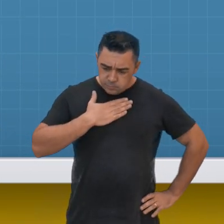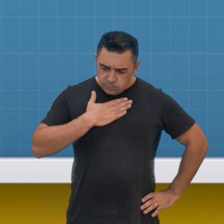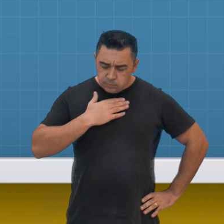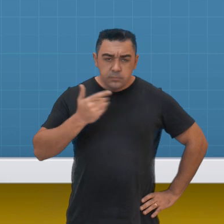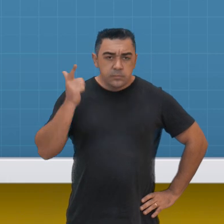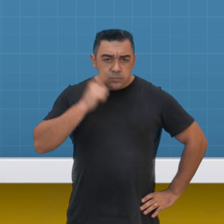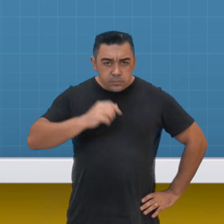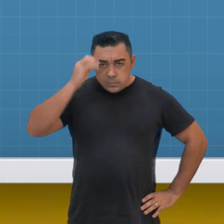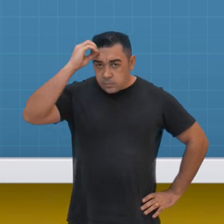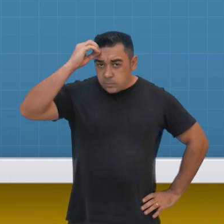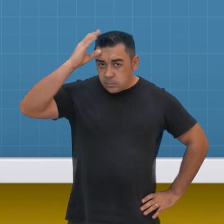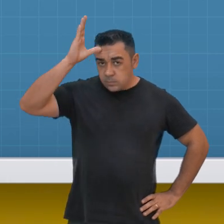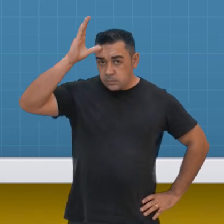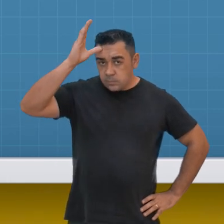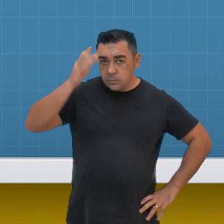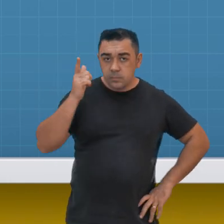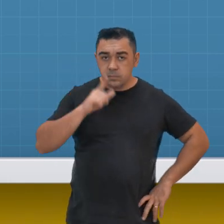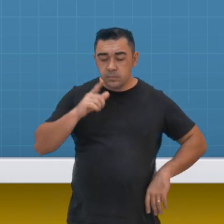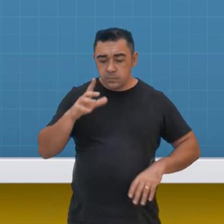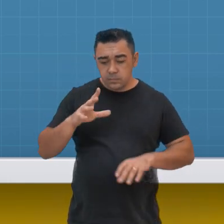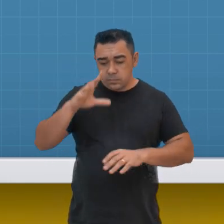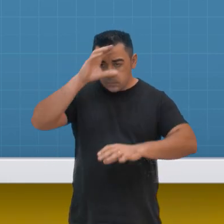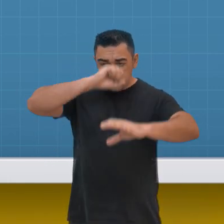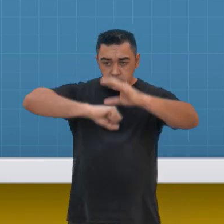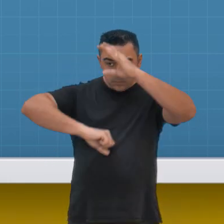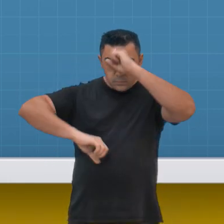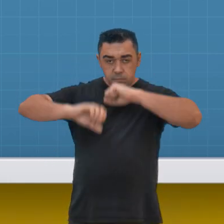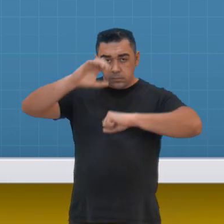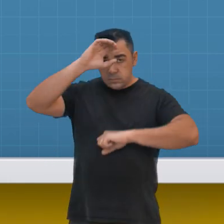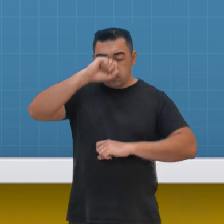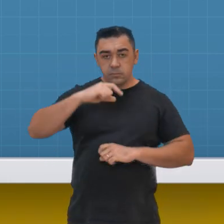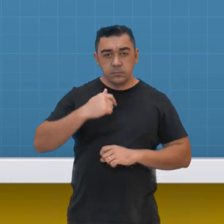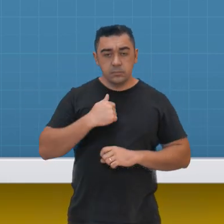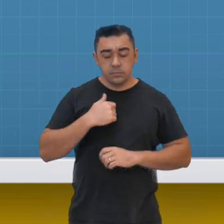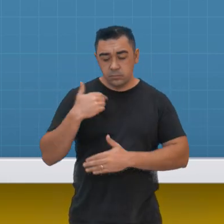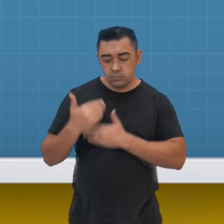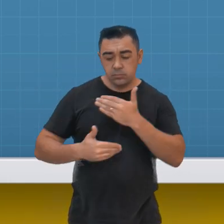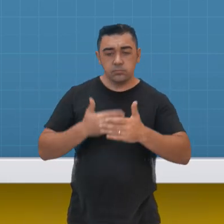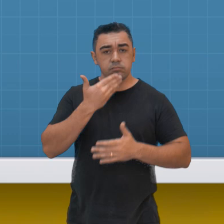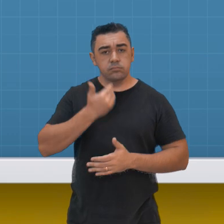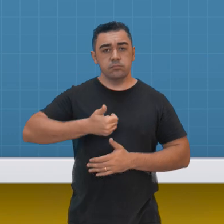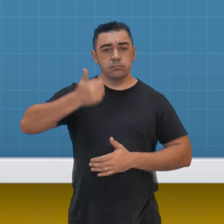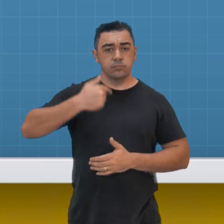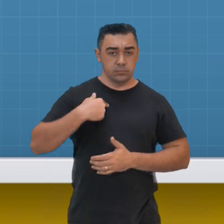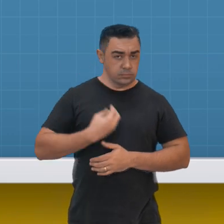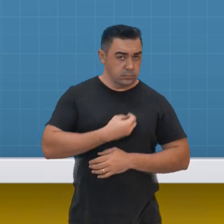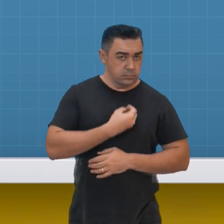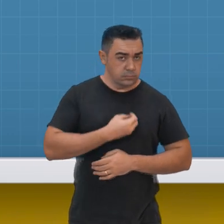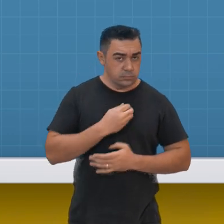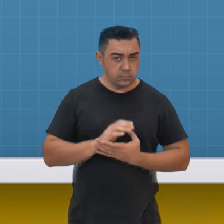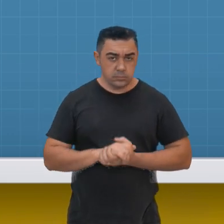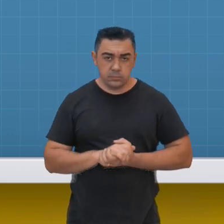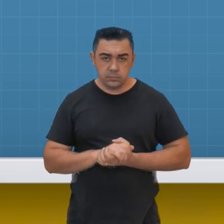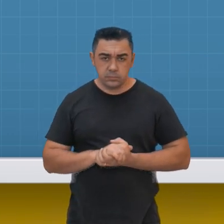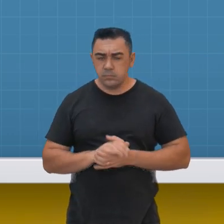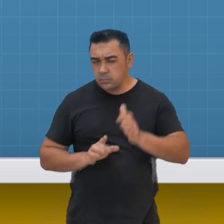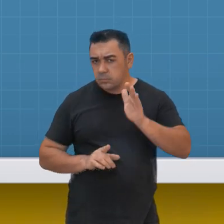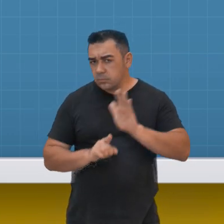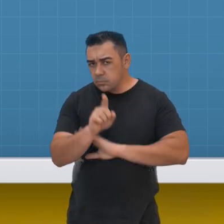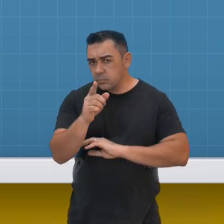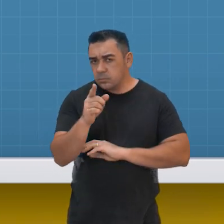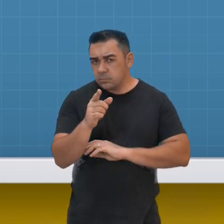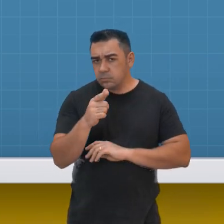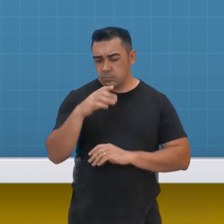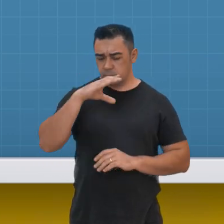trazer crescimento? É uma coisa que vai edificar a minha vida? Língua portuguesa,